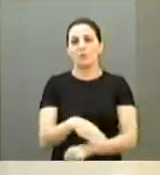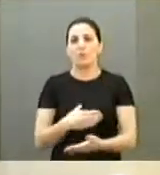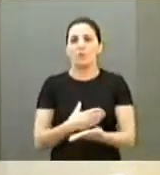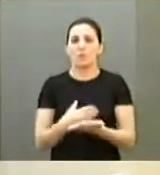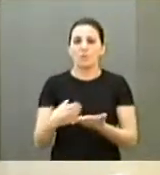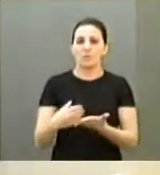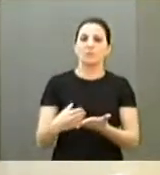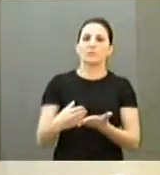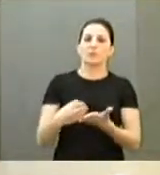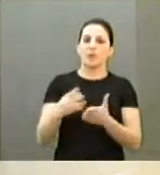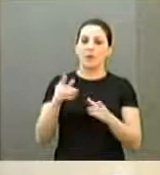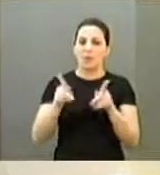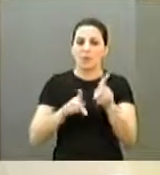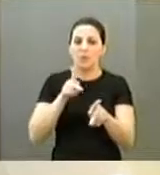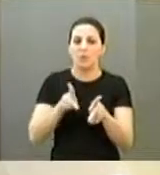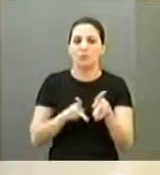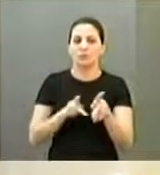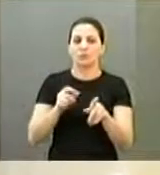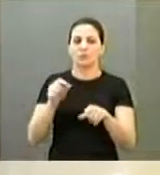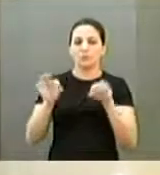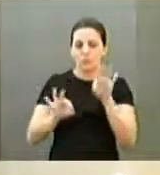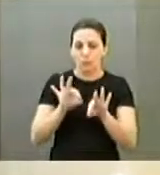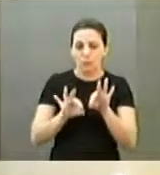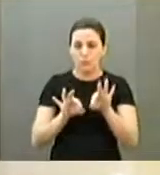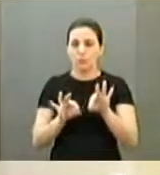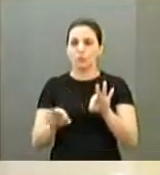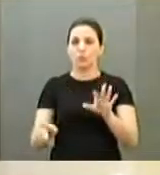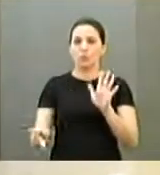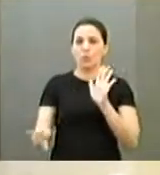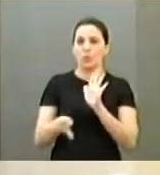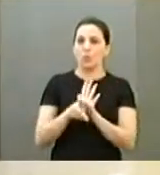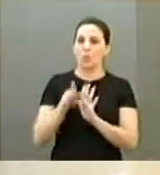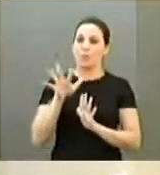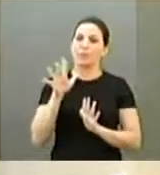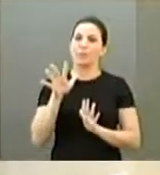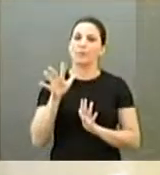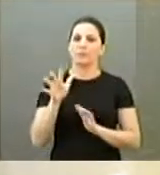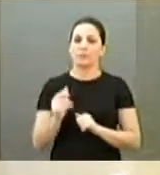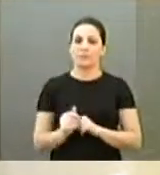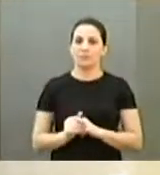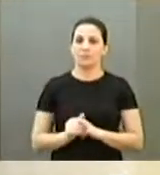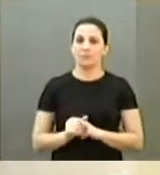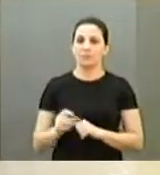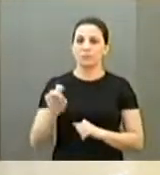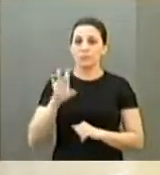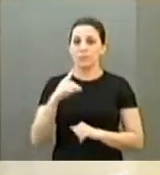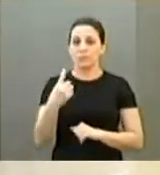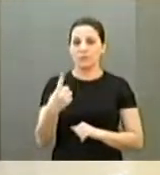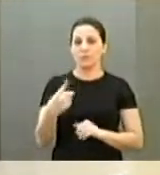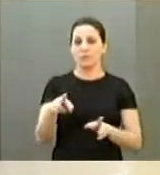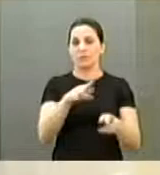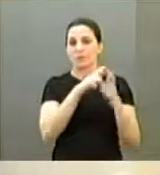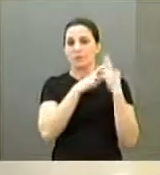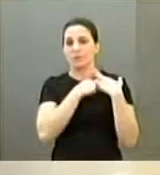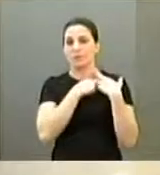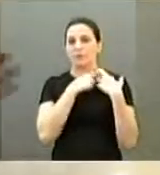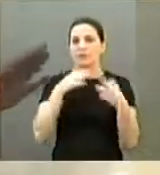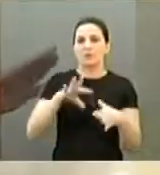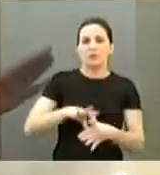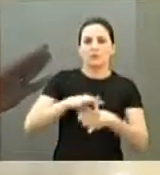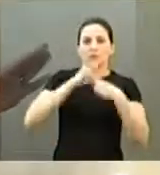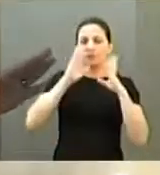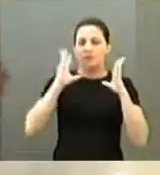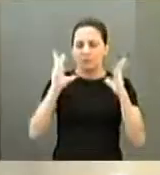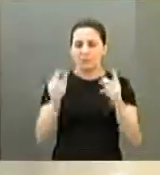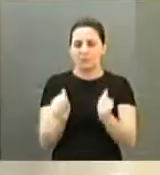fazer justiça com a própria mão. É um risco enorme isso. E isso é responsabilidade das lideranças